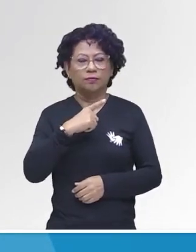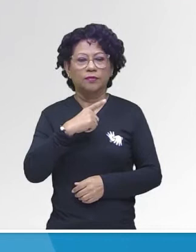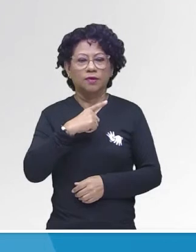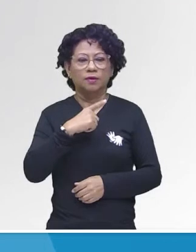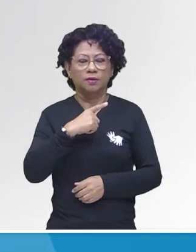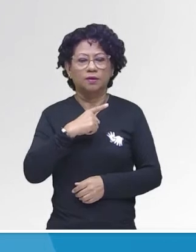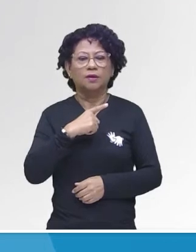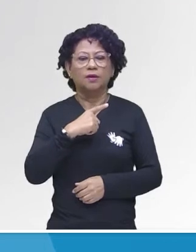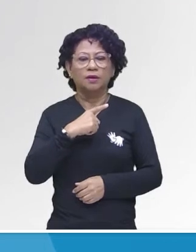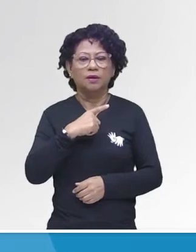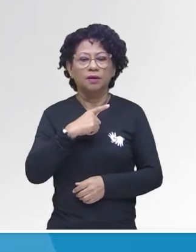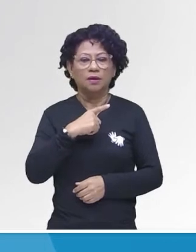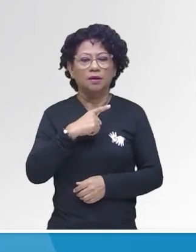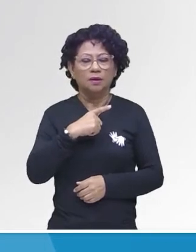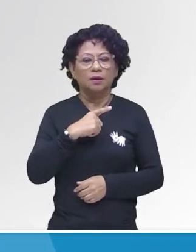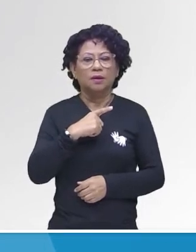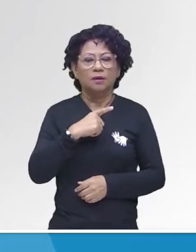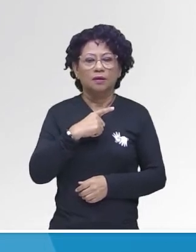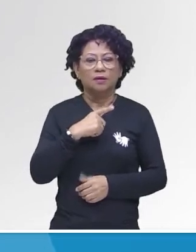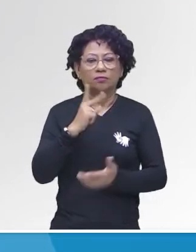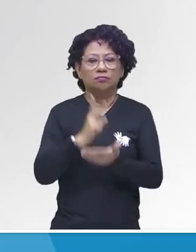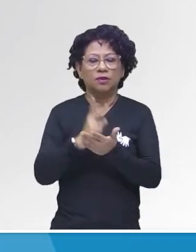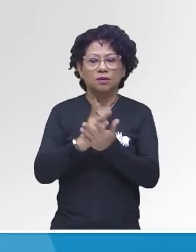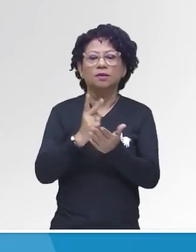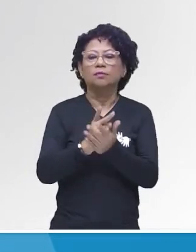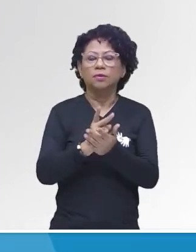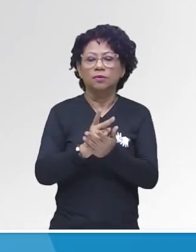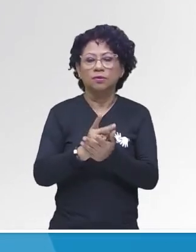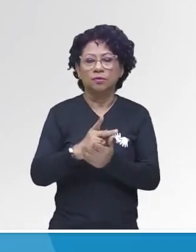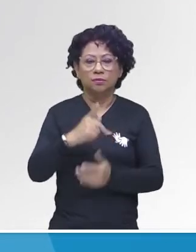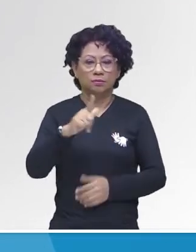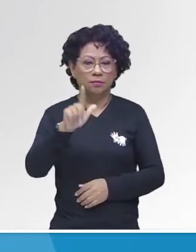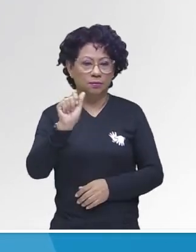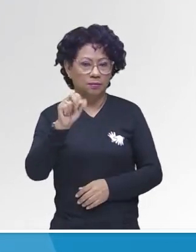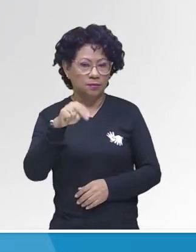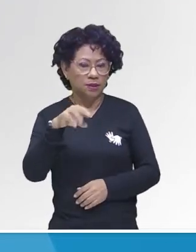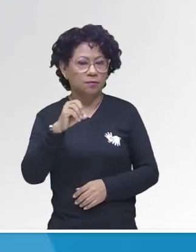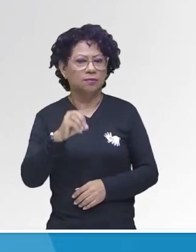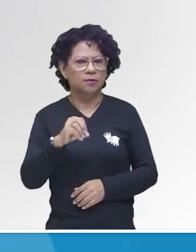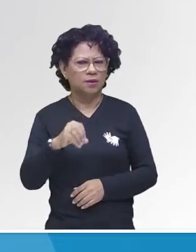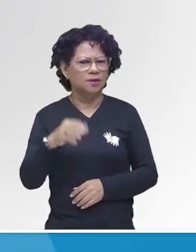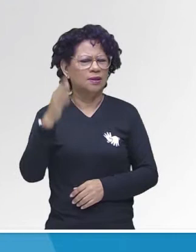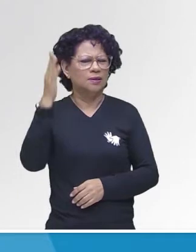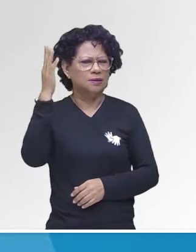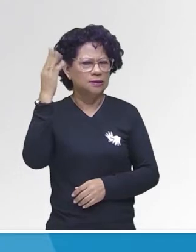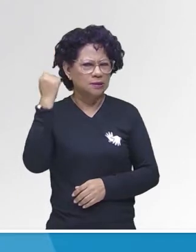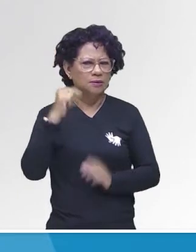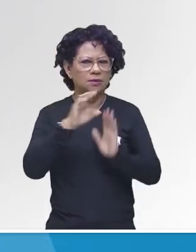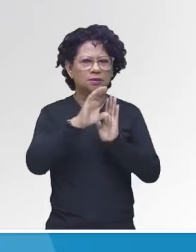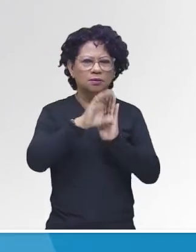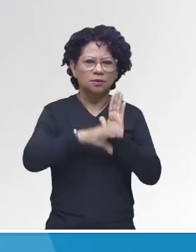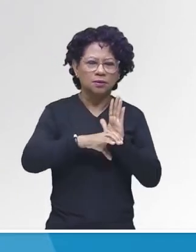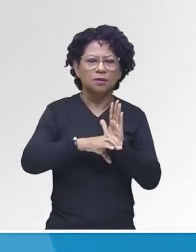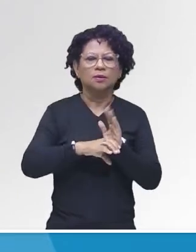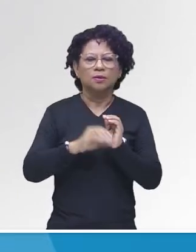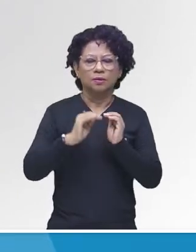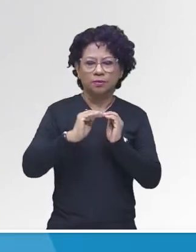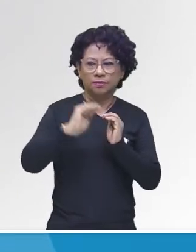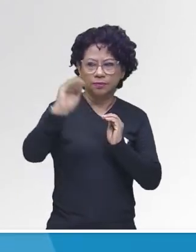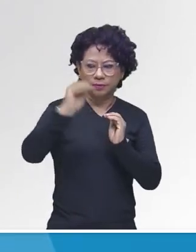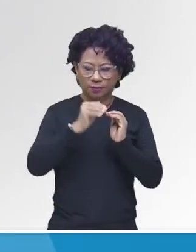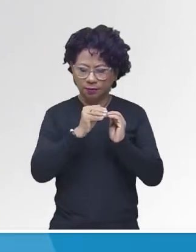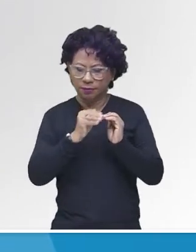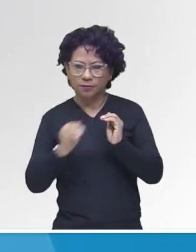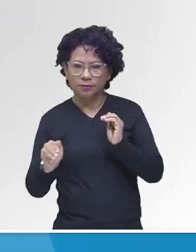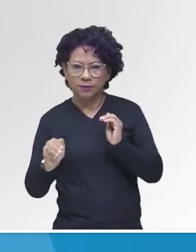ou não ao plano. Então a gente já viu que os nossos conceitos, nossas premissas, né? Ponto, reta e plano. E nesse